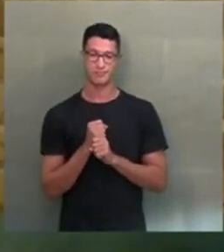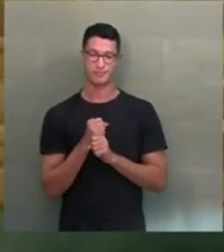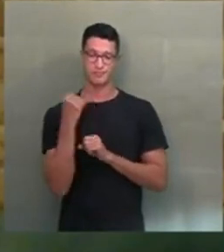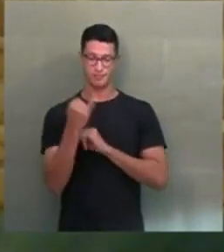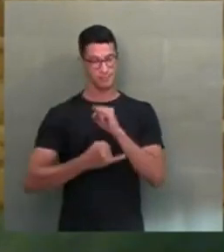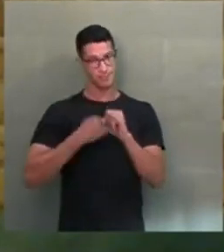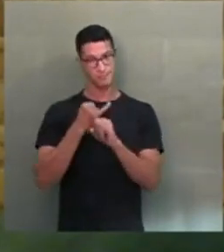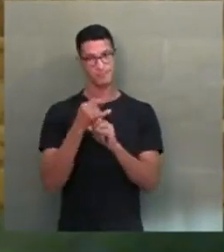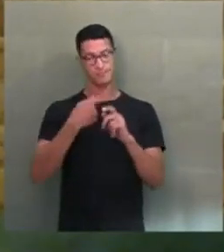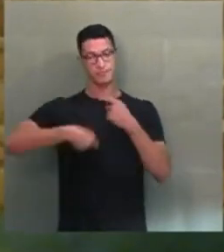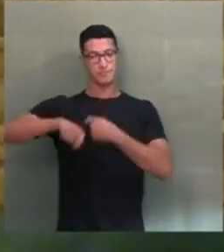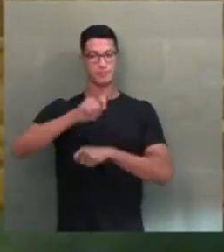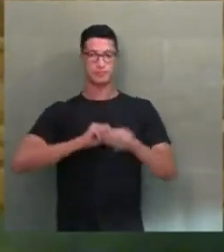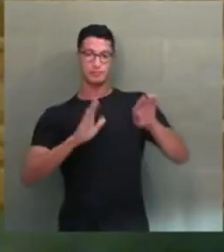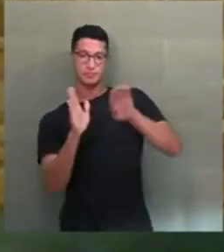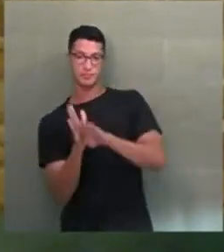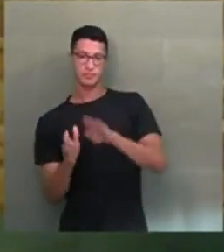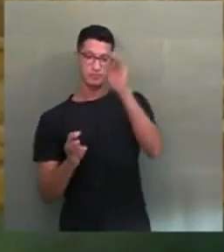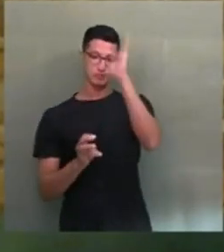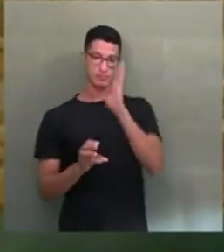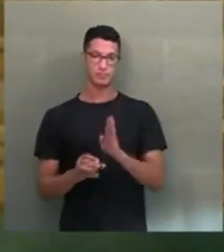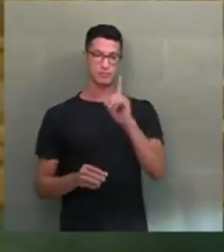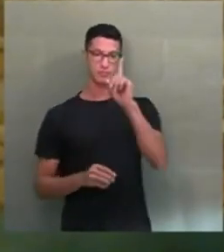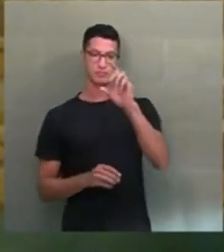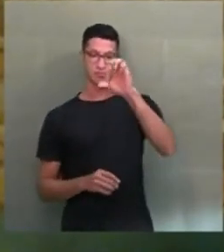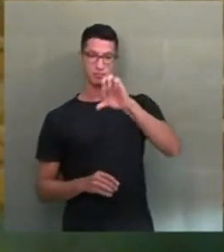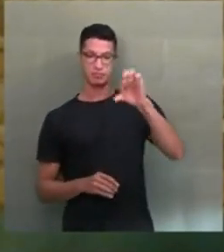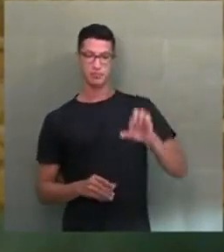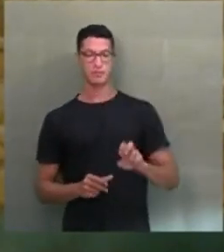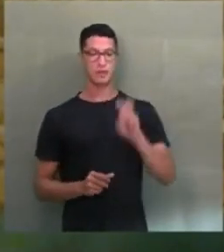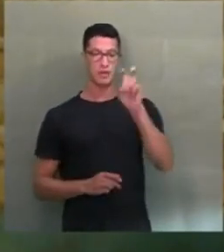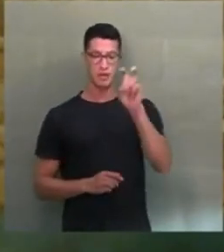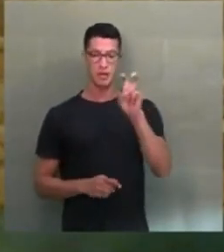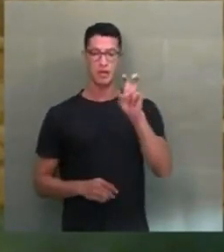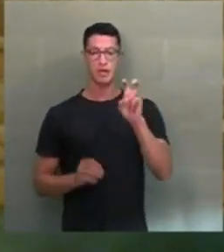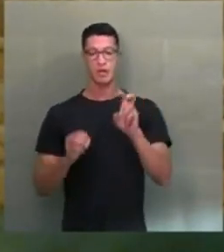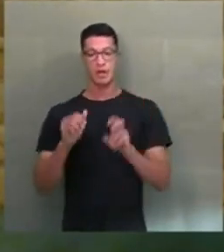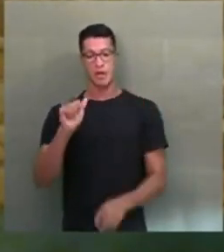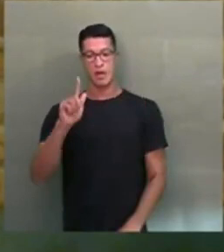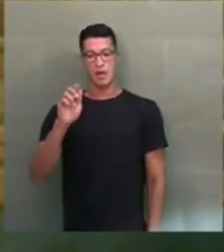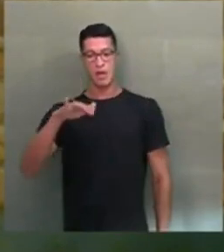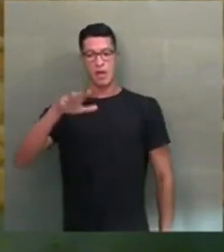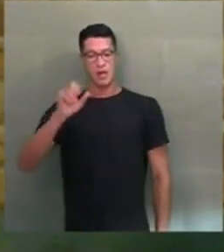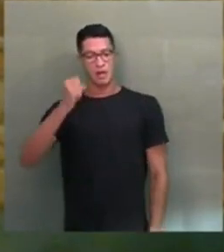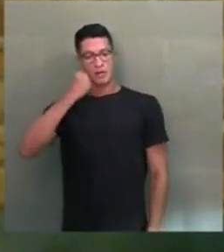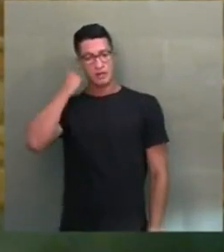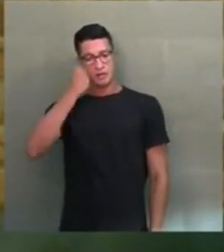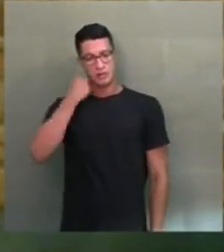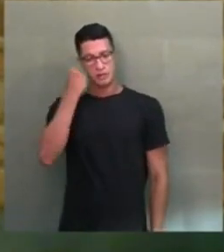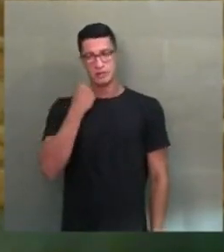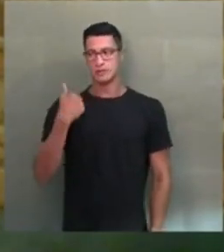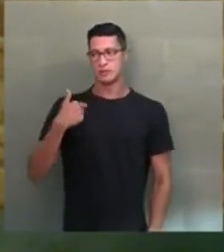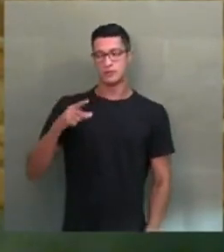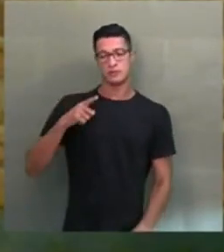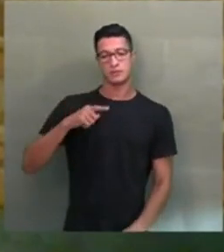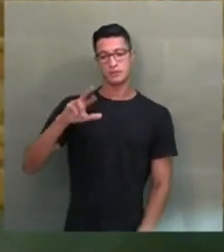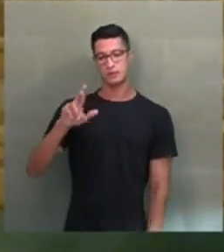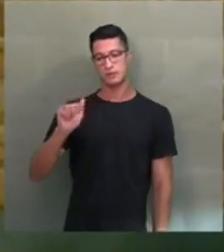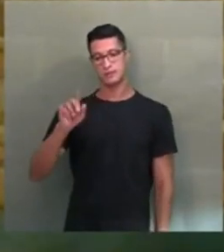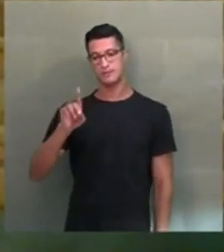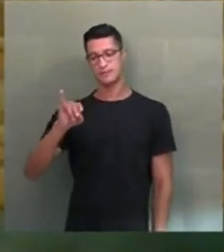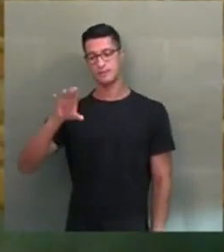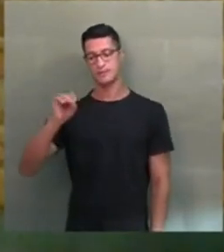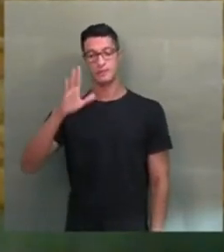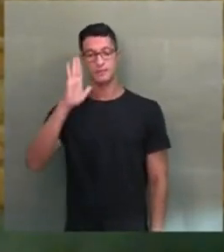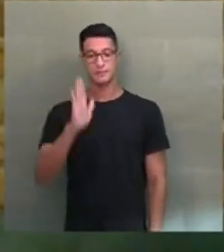internet comercial chegou ao Brasil em 1995. E a agência de Senado, e também a rádio, já